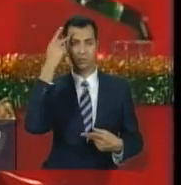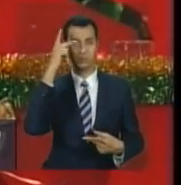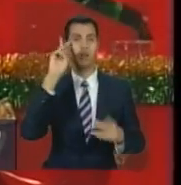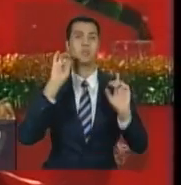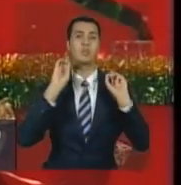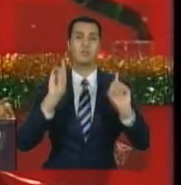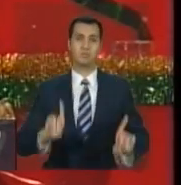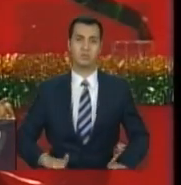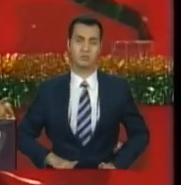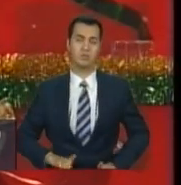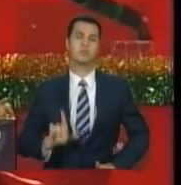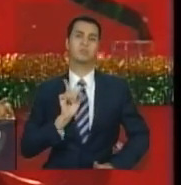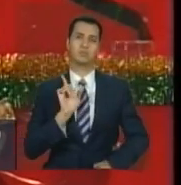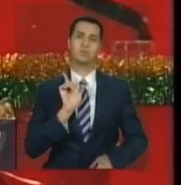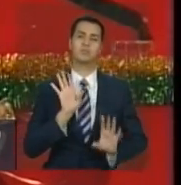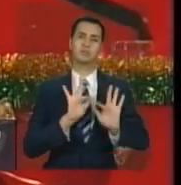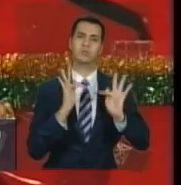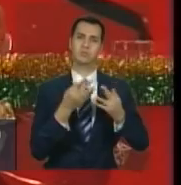com deficiência.